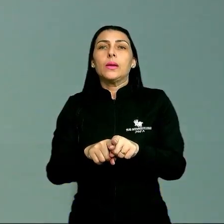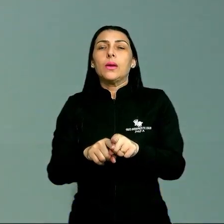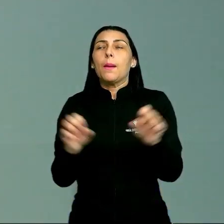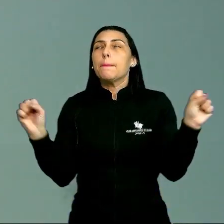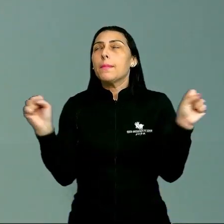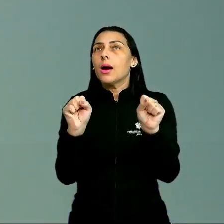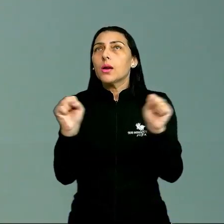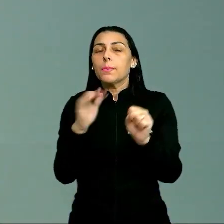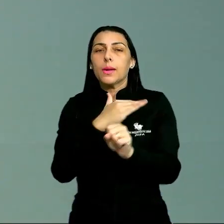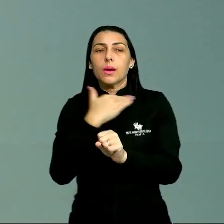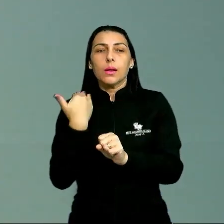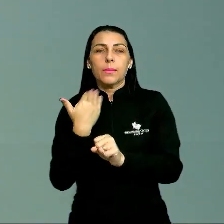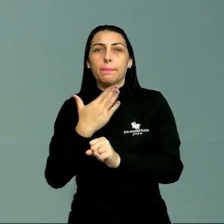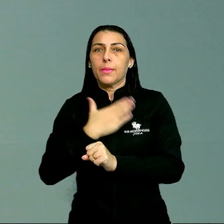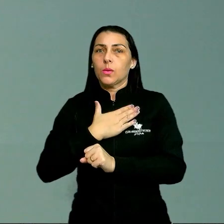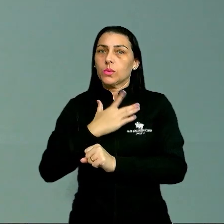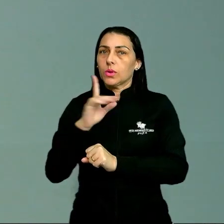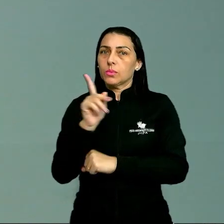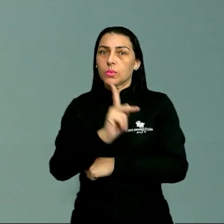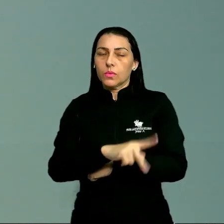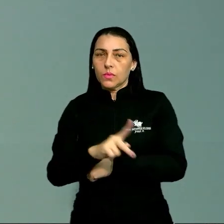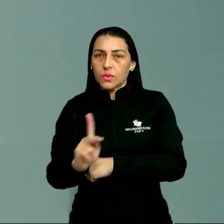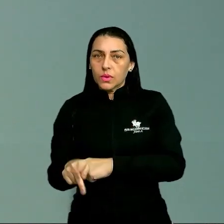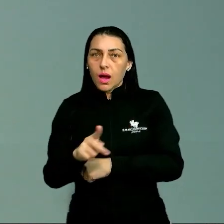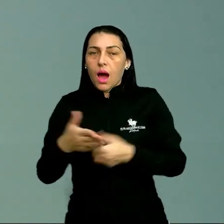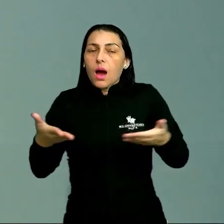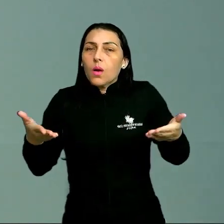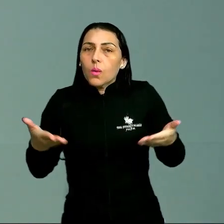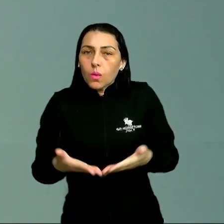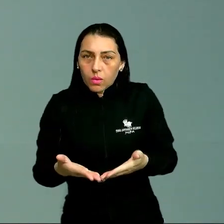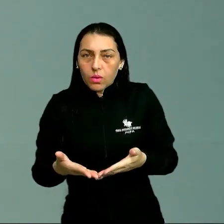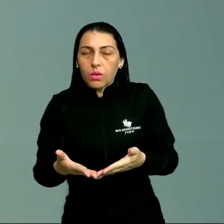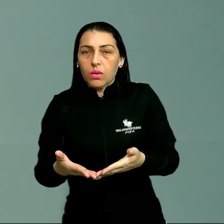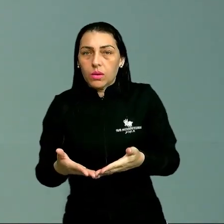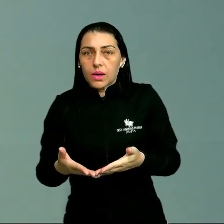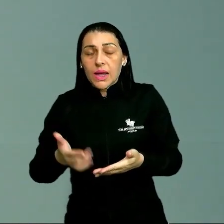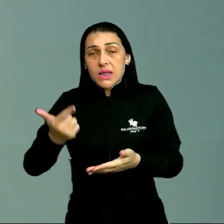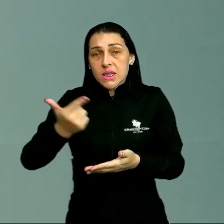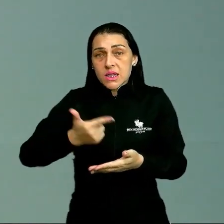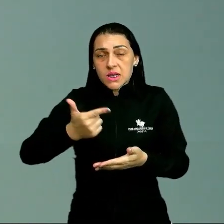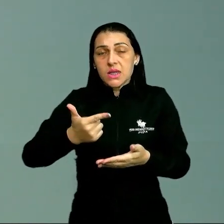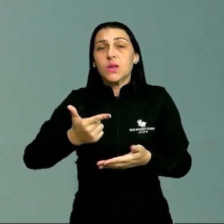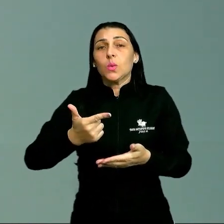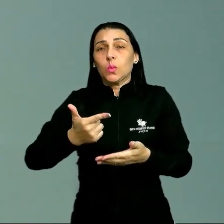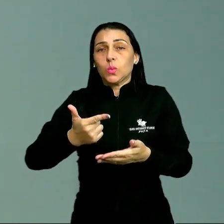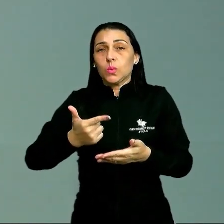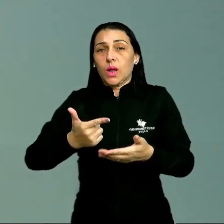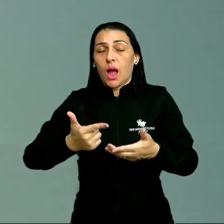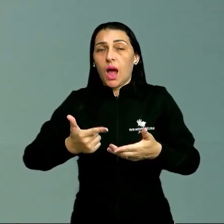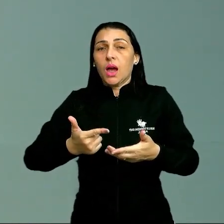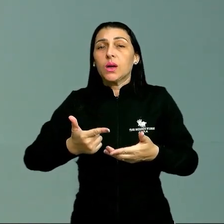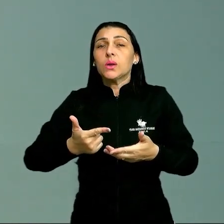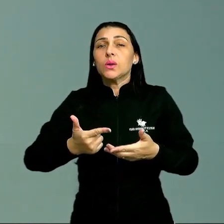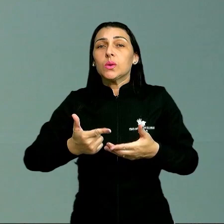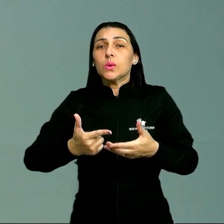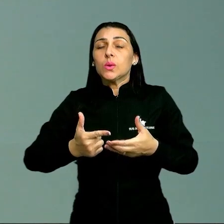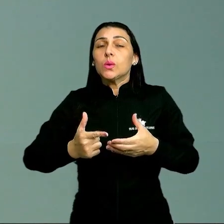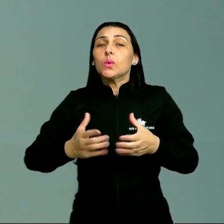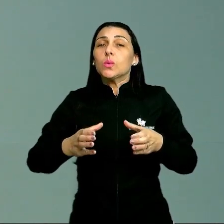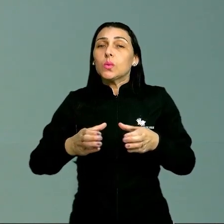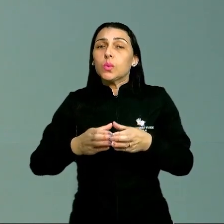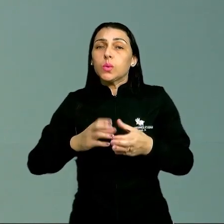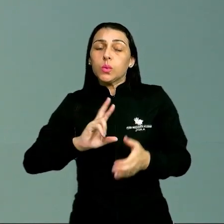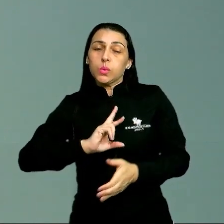morte. Então vocês vão dizer, pelo amor de Deus, professora, será que agora ele se encaixa ali na segunda geração do romantismo, que tem como tema